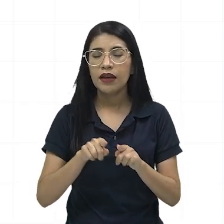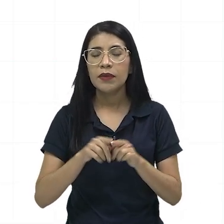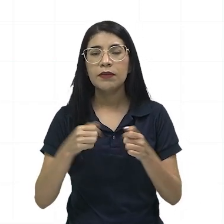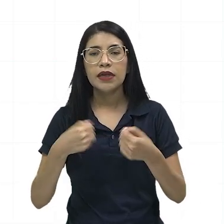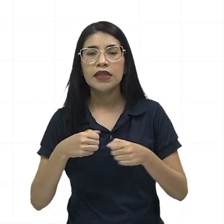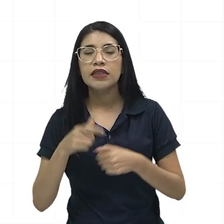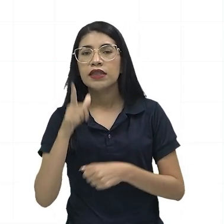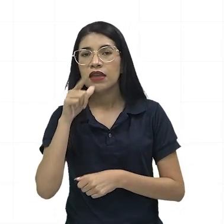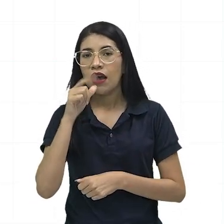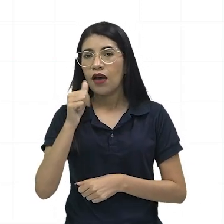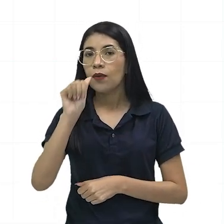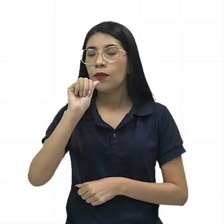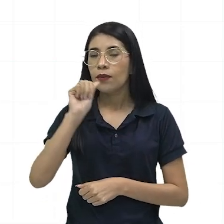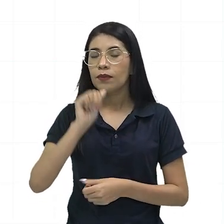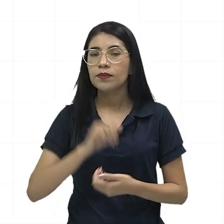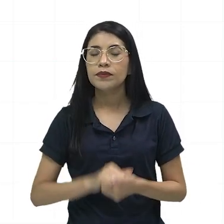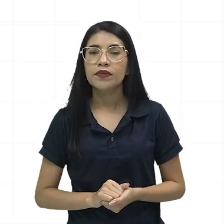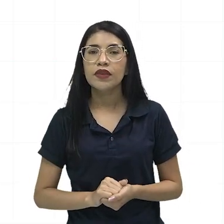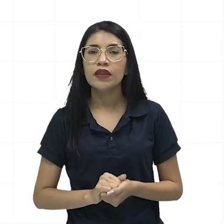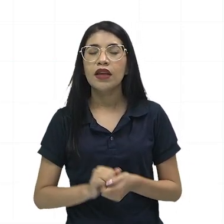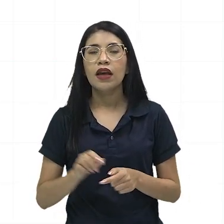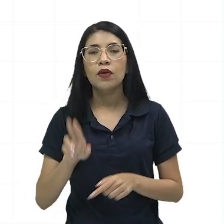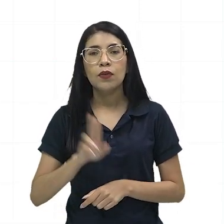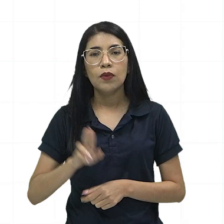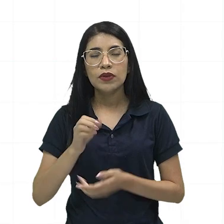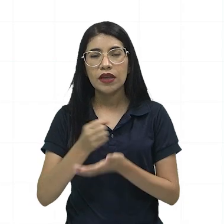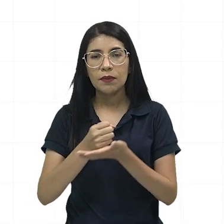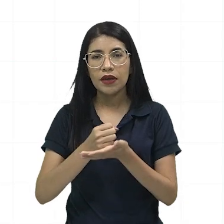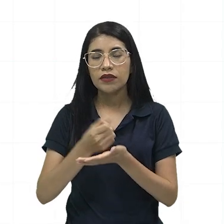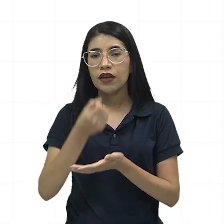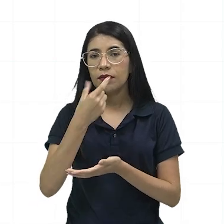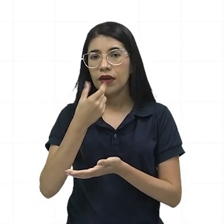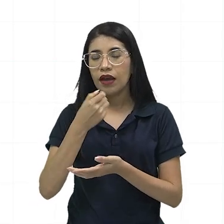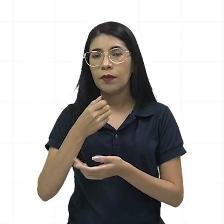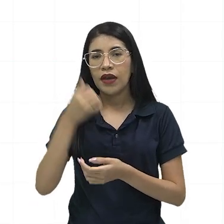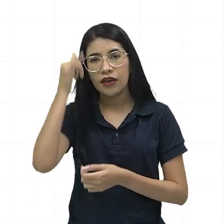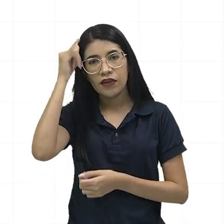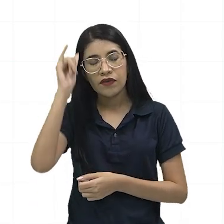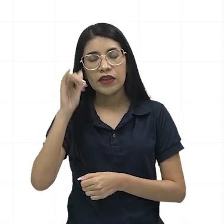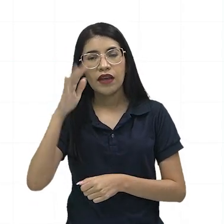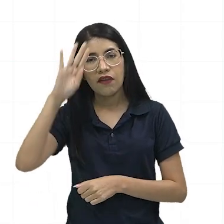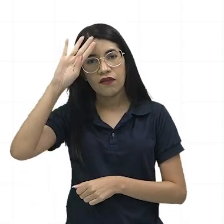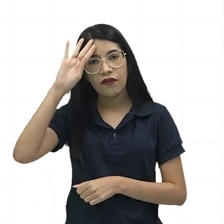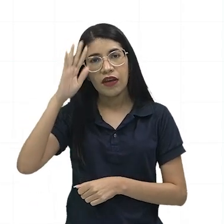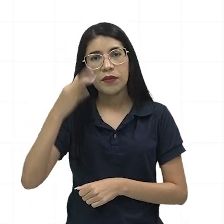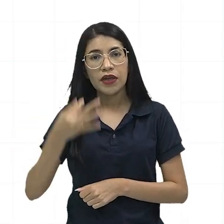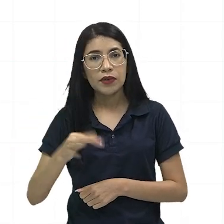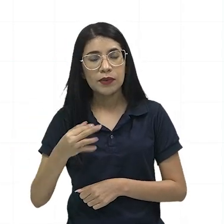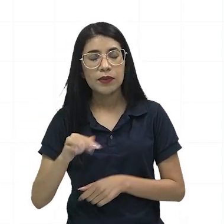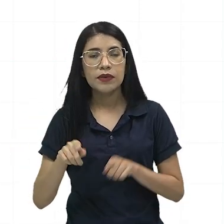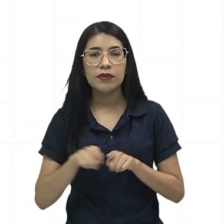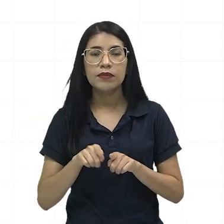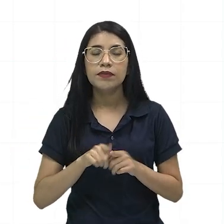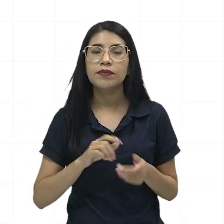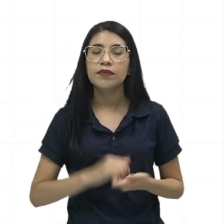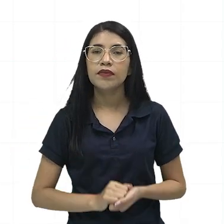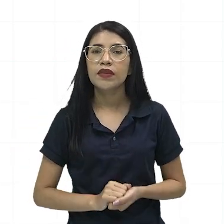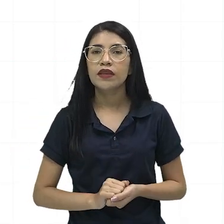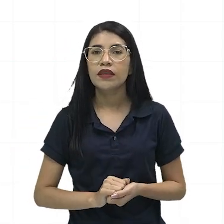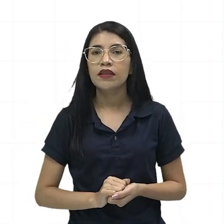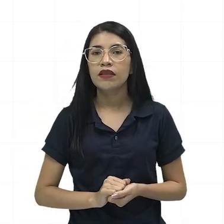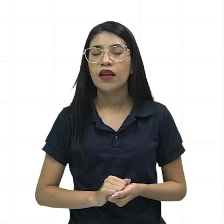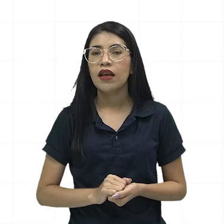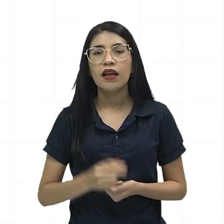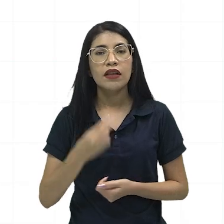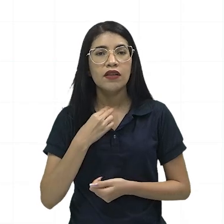de líquidos, administração de analgésicos e antitérmicos em caso de dor ou febre, não administração